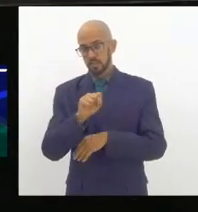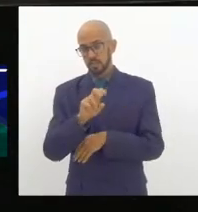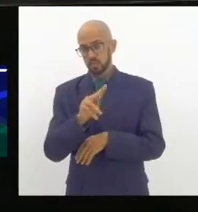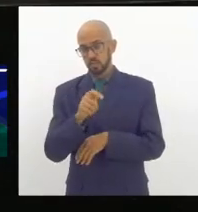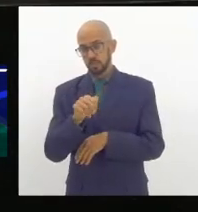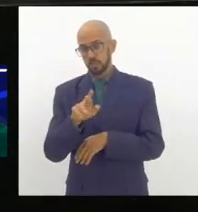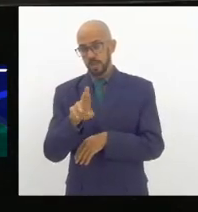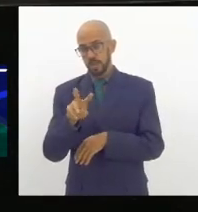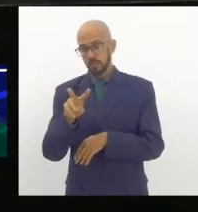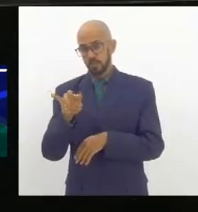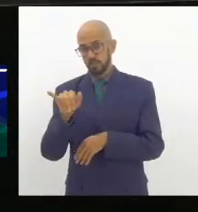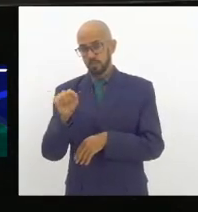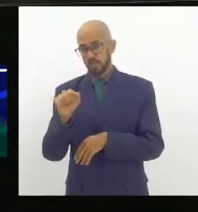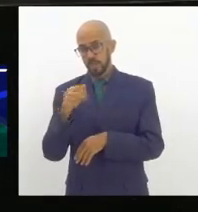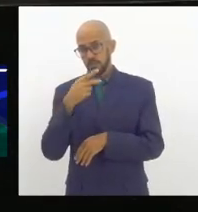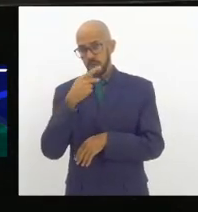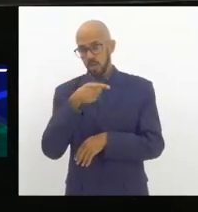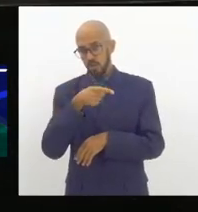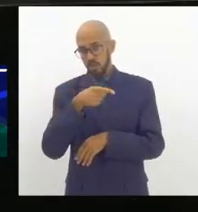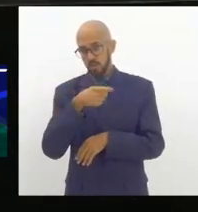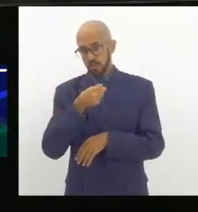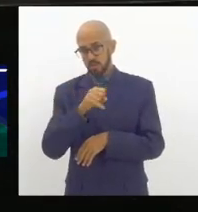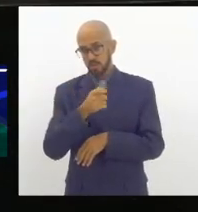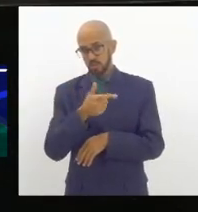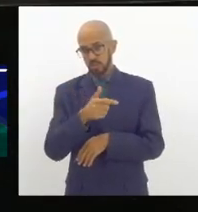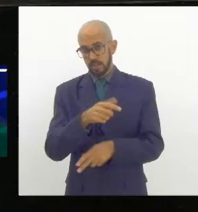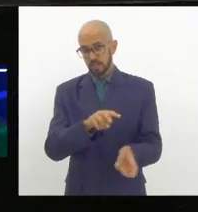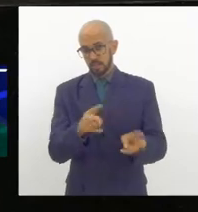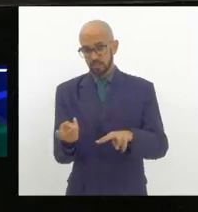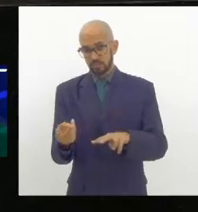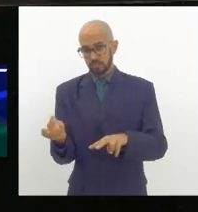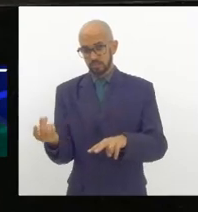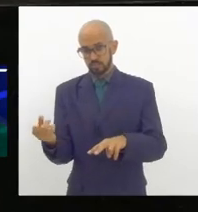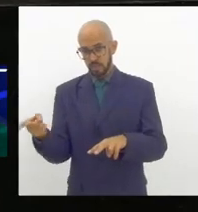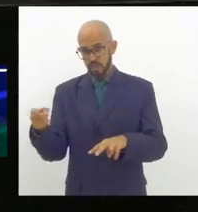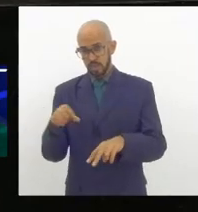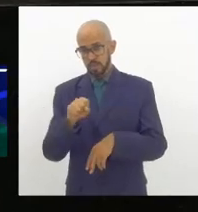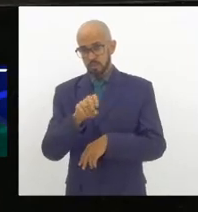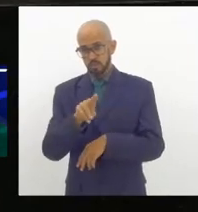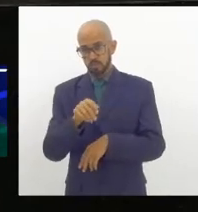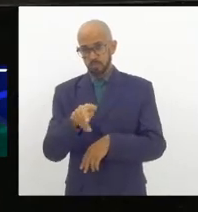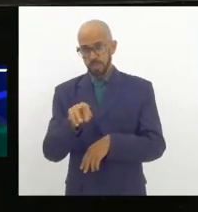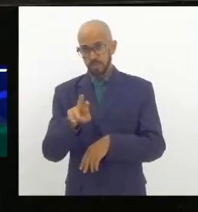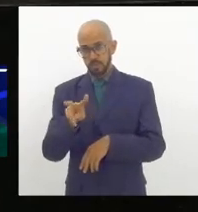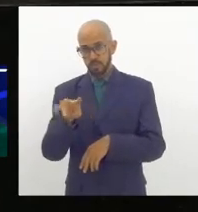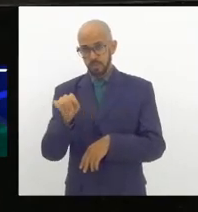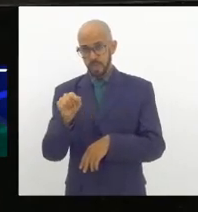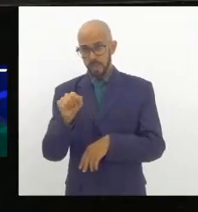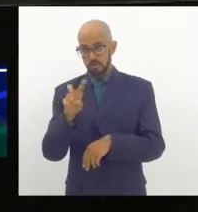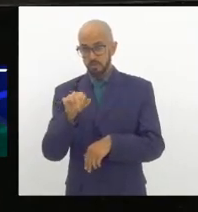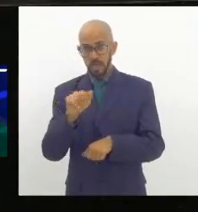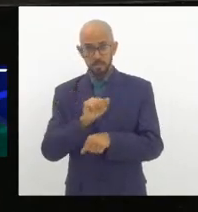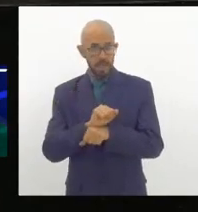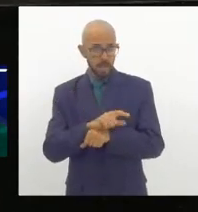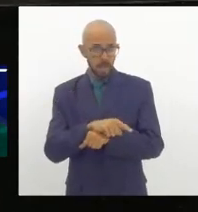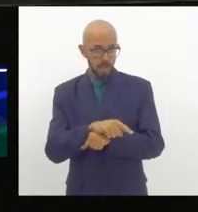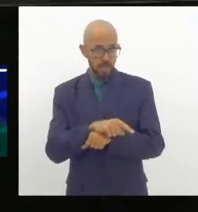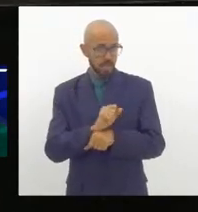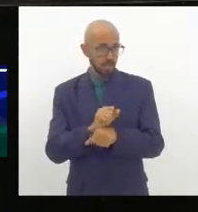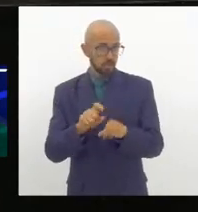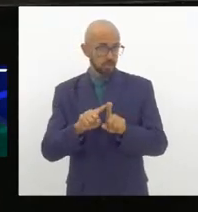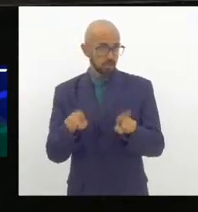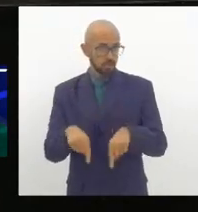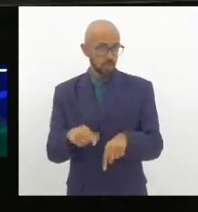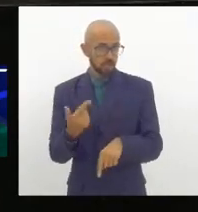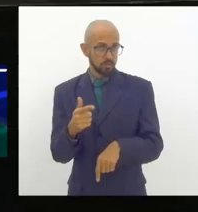a SuperVia o que tá dizendo aqui se não tiver repasse a SuperVia paga se parar você milhares e milhares de trabalhadores que vão ficar